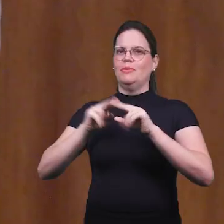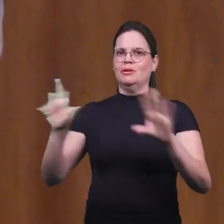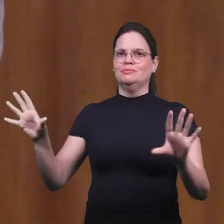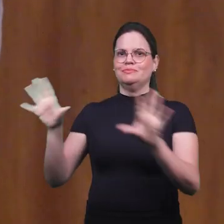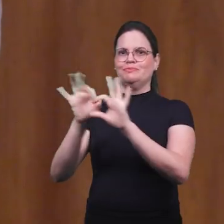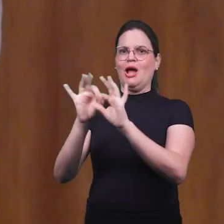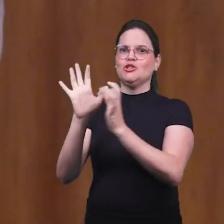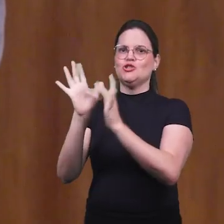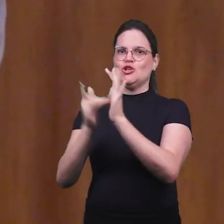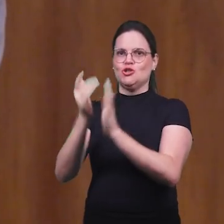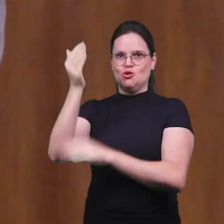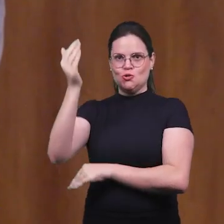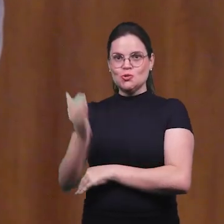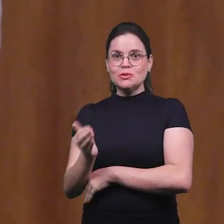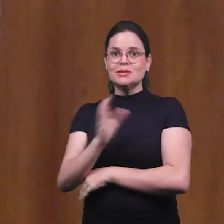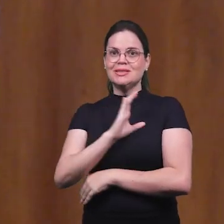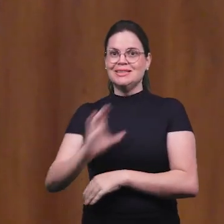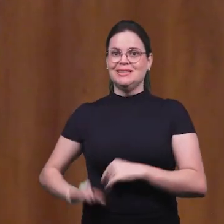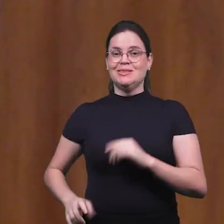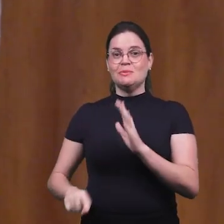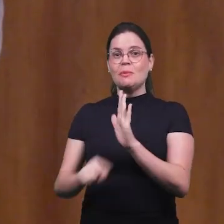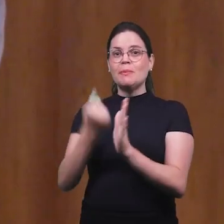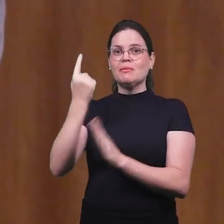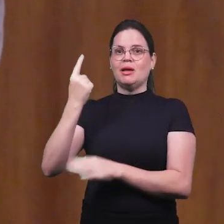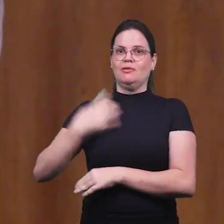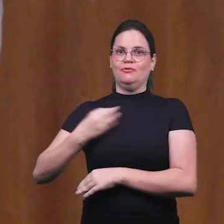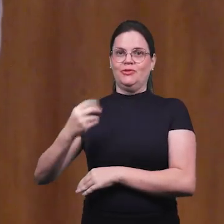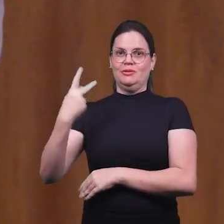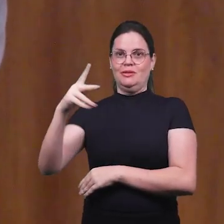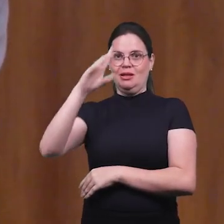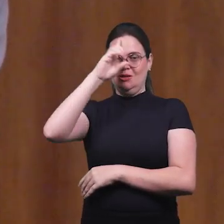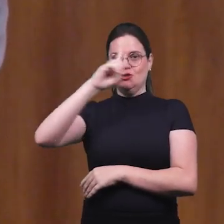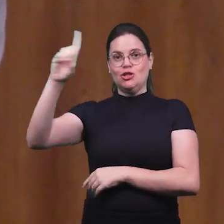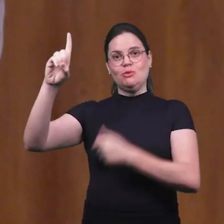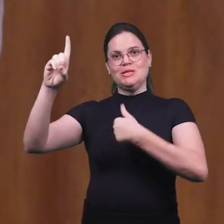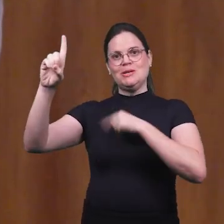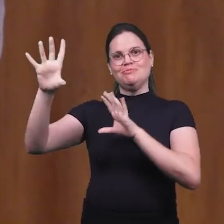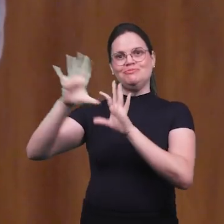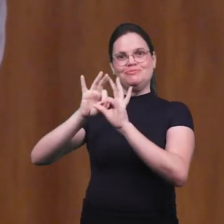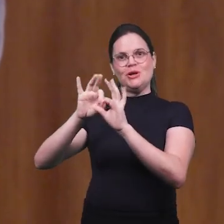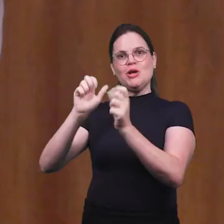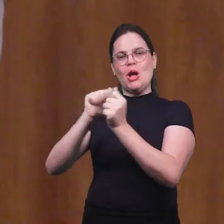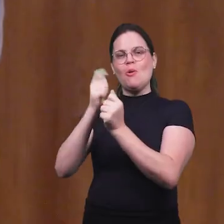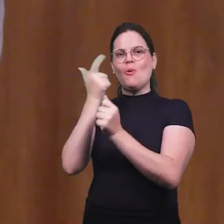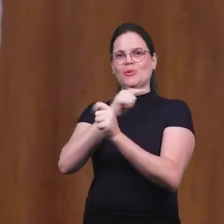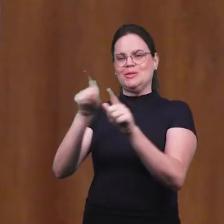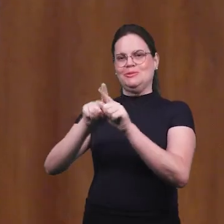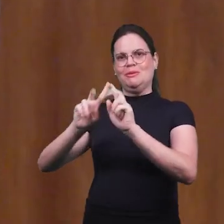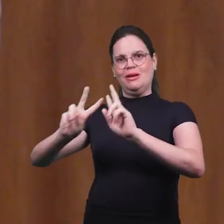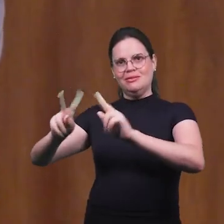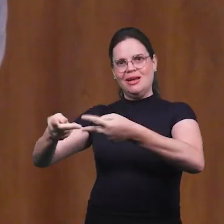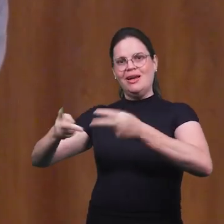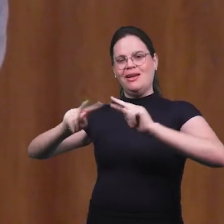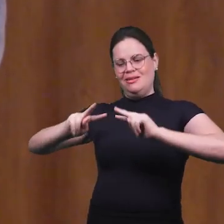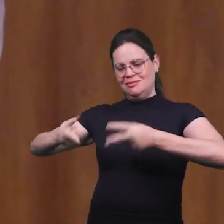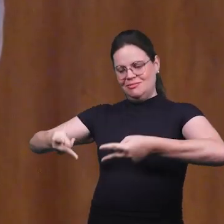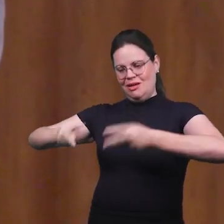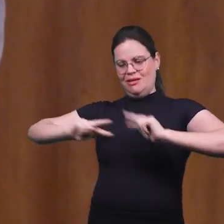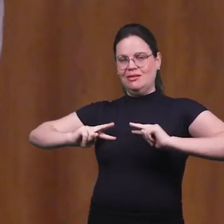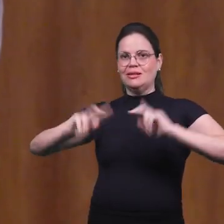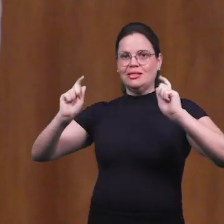um aspecto bem interessante da palavra. Os herdeiros são os filhos de Deus, aqueles que